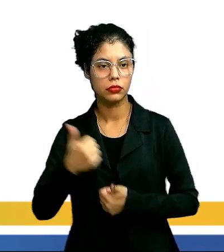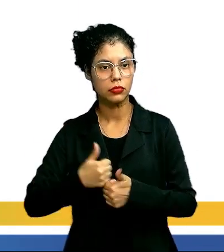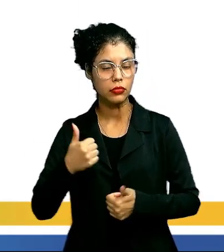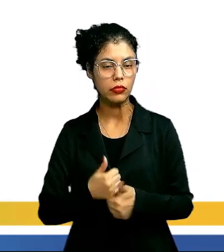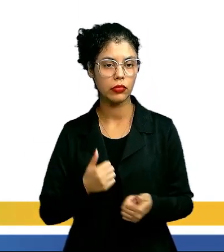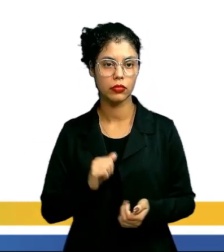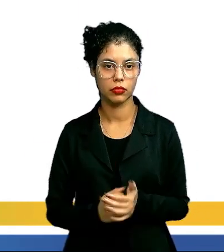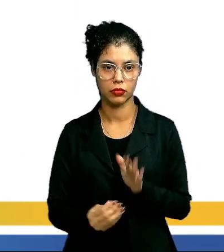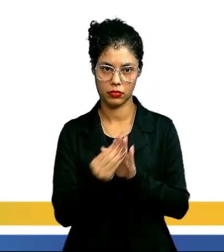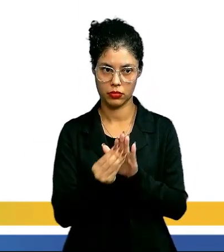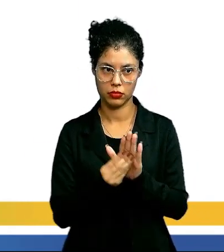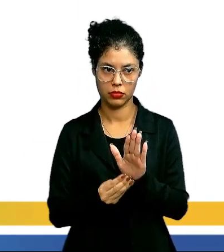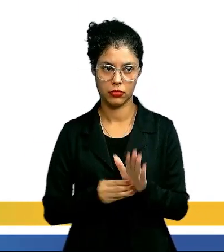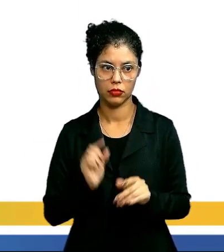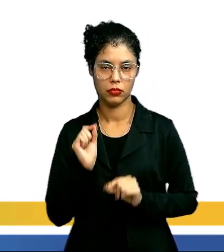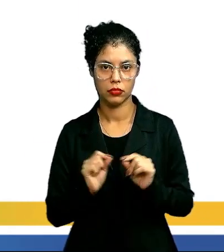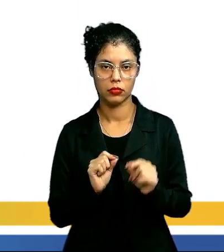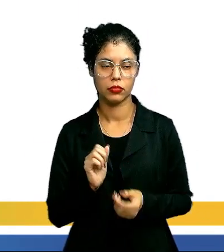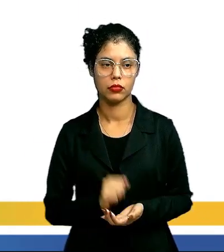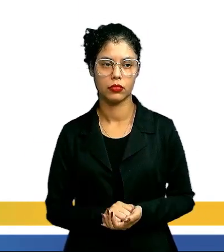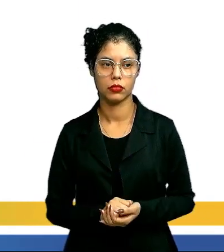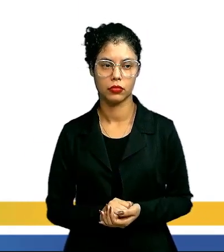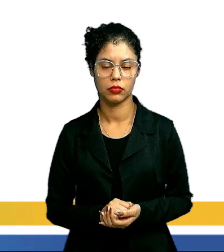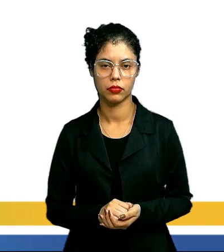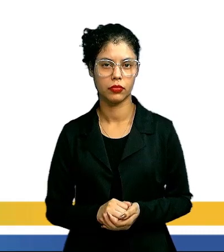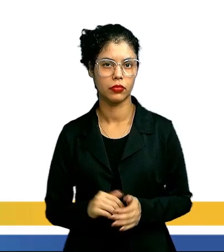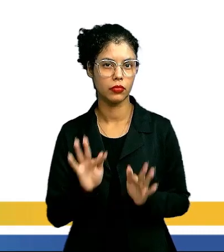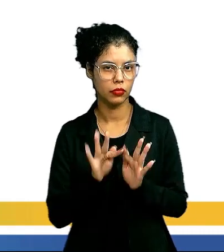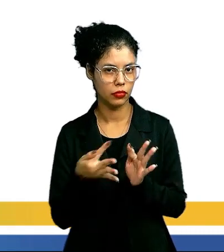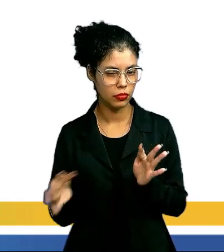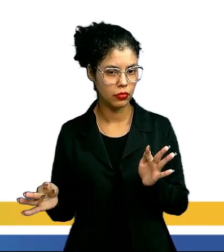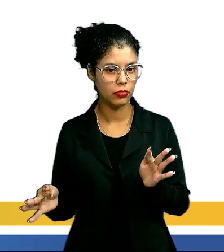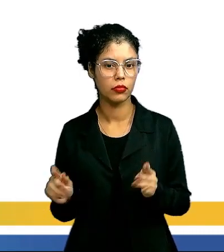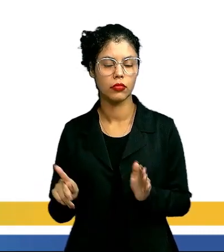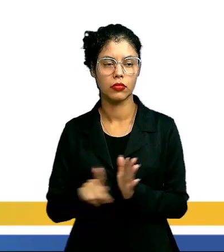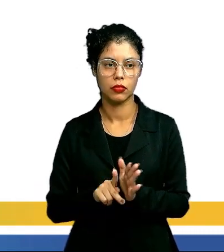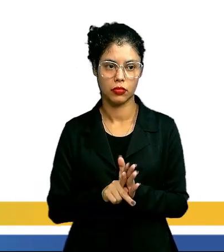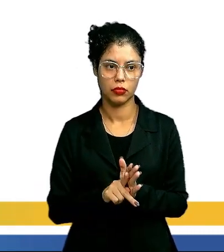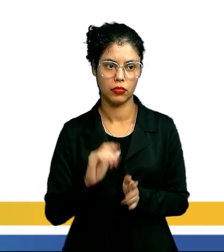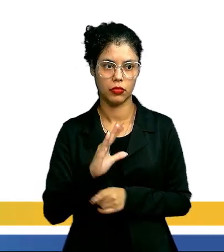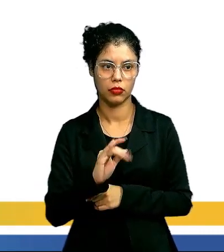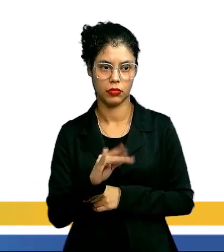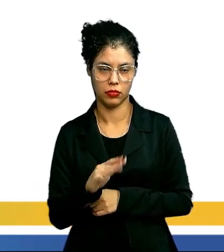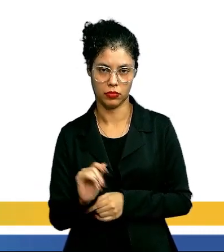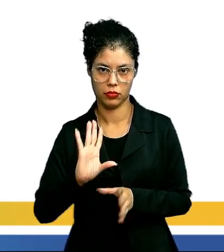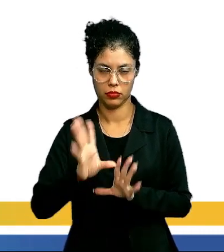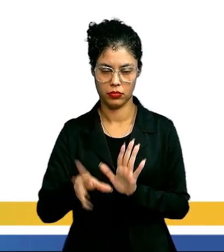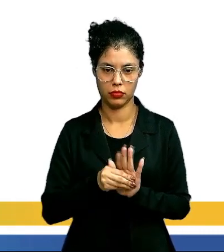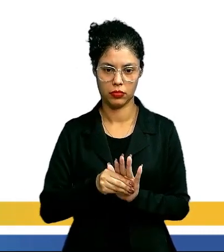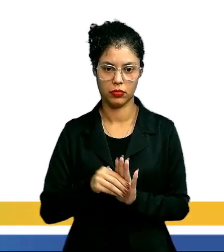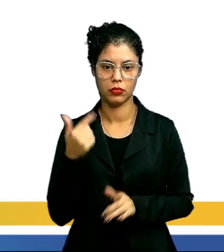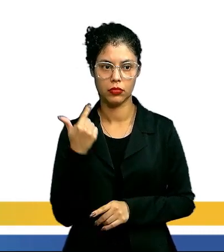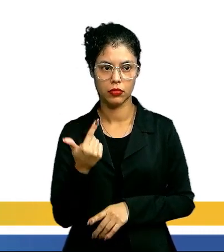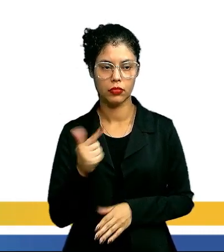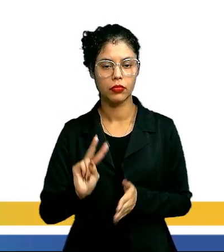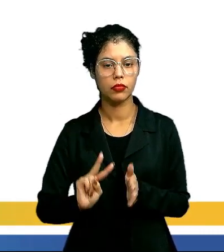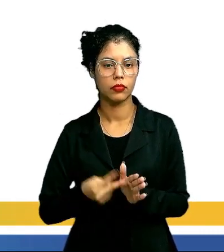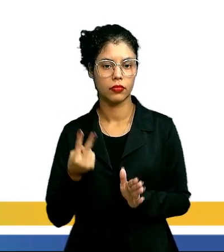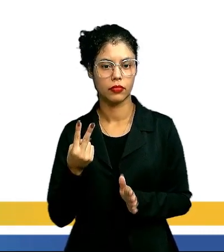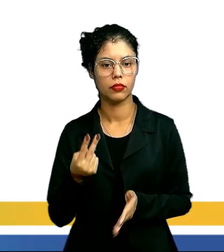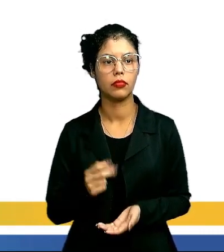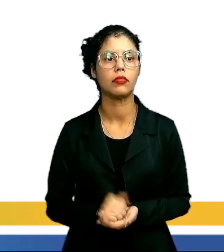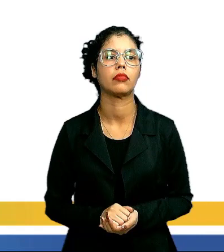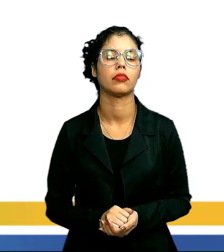são dados por vamos lá aqui tem a fórmula do juros compostos só que aplicada duas vezes nós temos